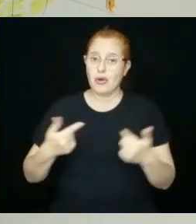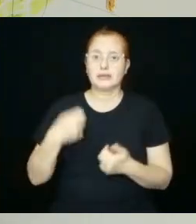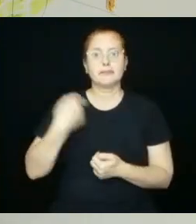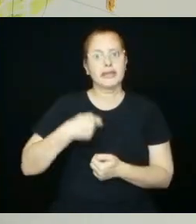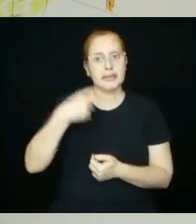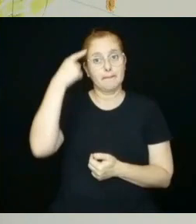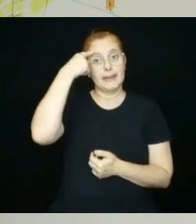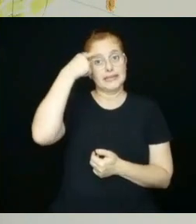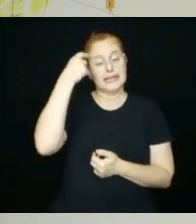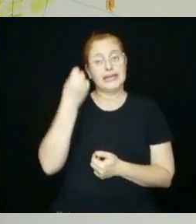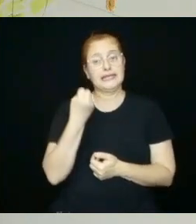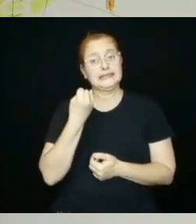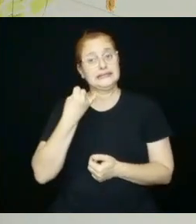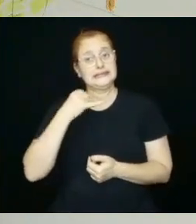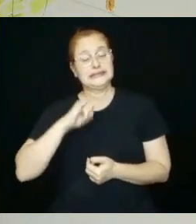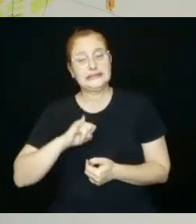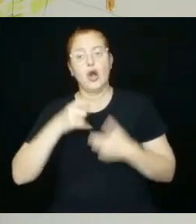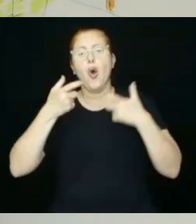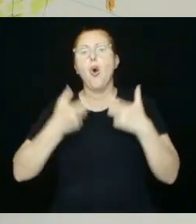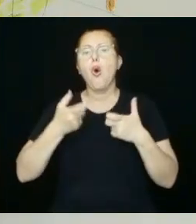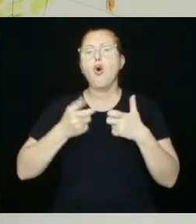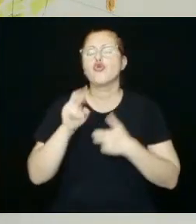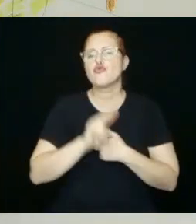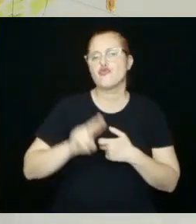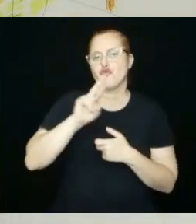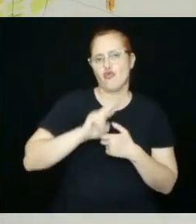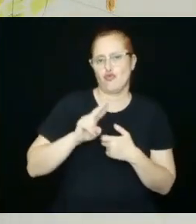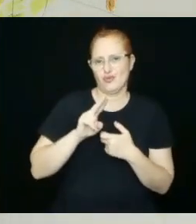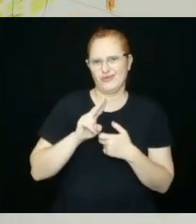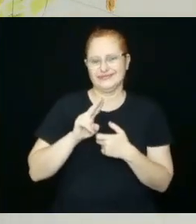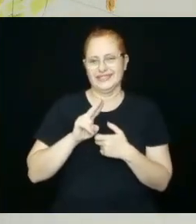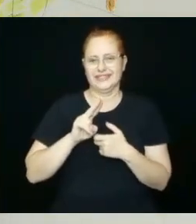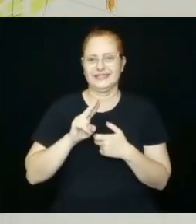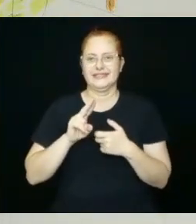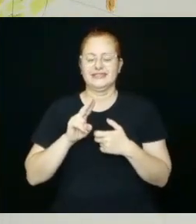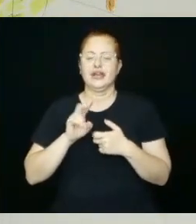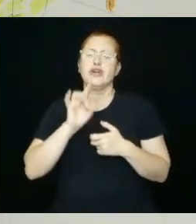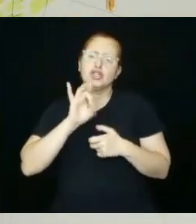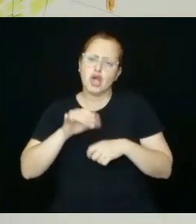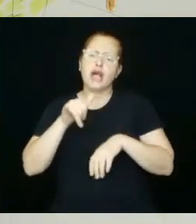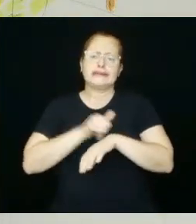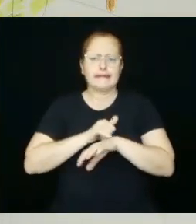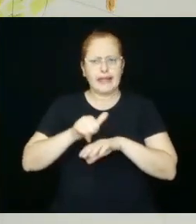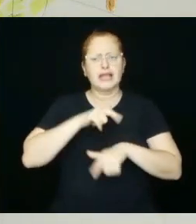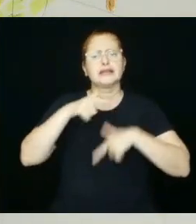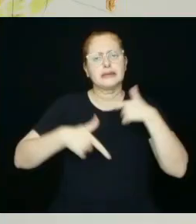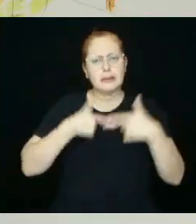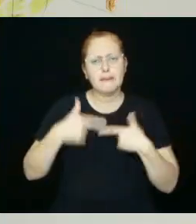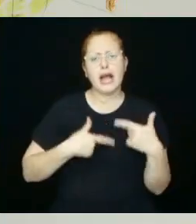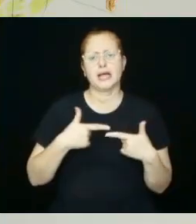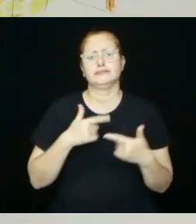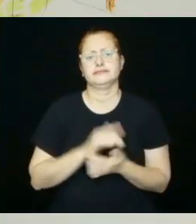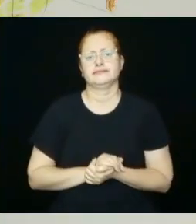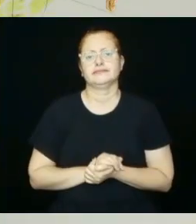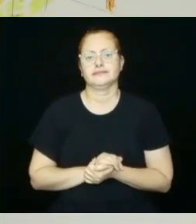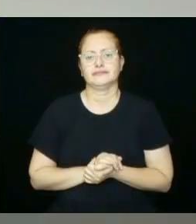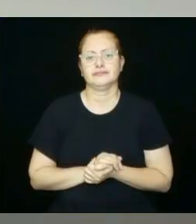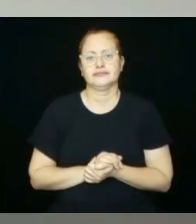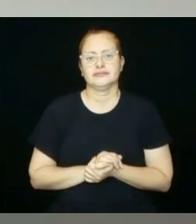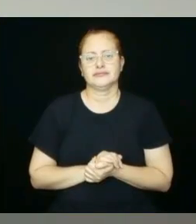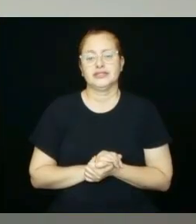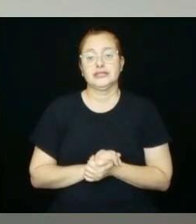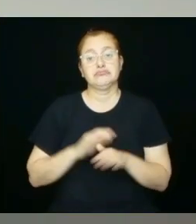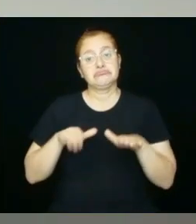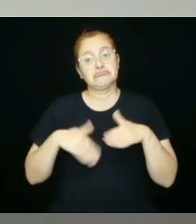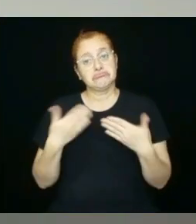tinha que pensar, se eu vou botar grafite aqui, aí é a questão só de estratégia de trabalho, assim. E a